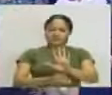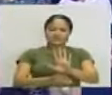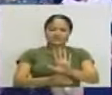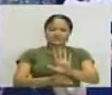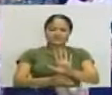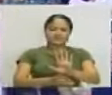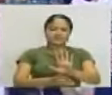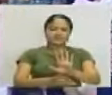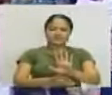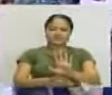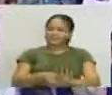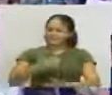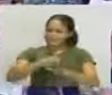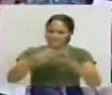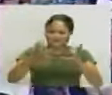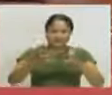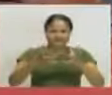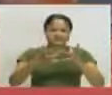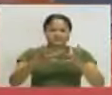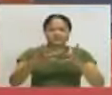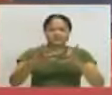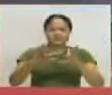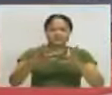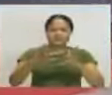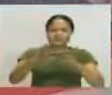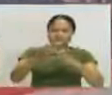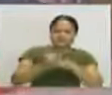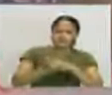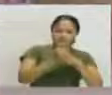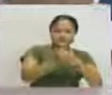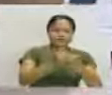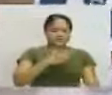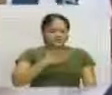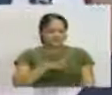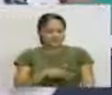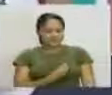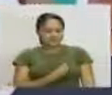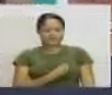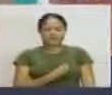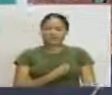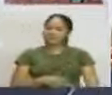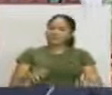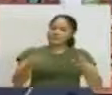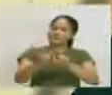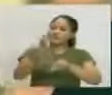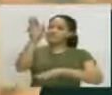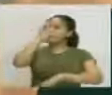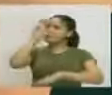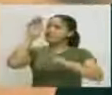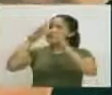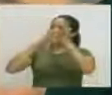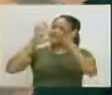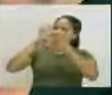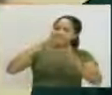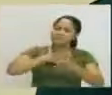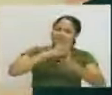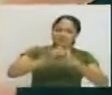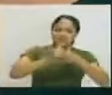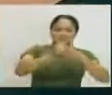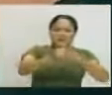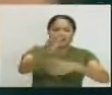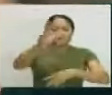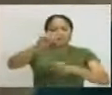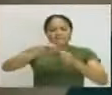Eu quero administrar a minha vida como o Senhor me inspira a administrar.